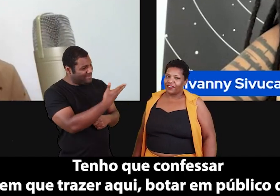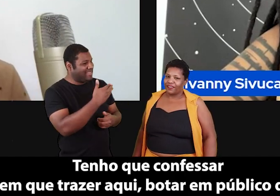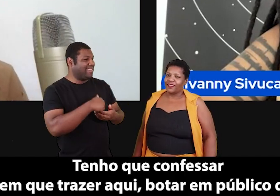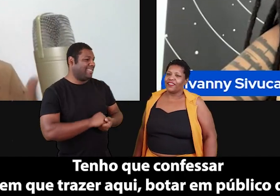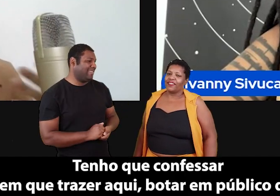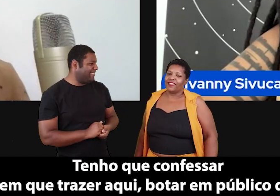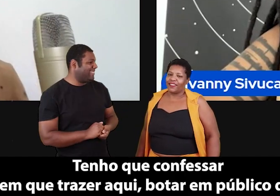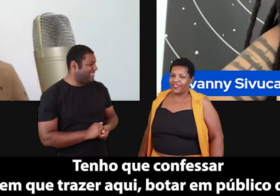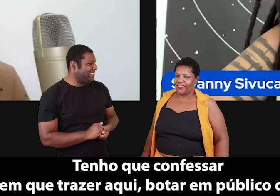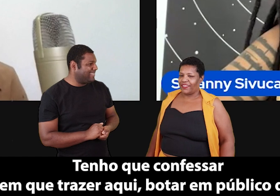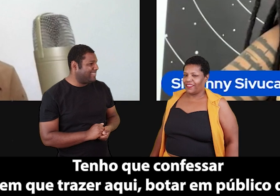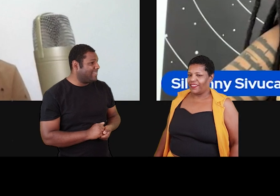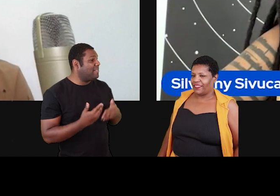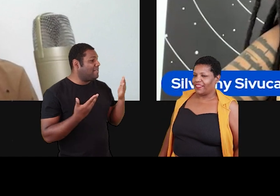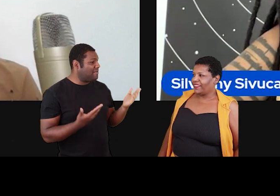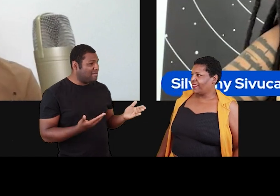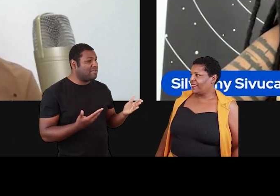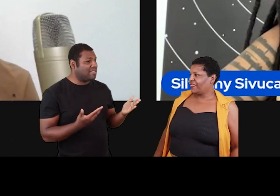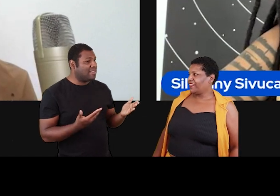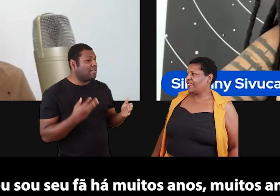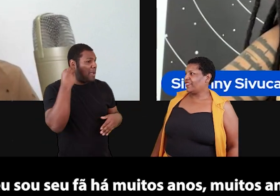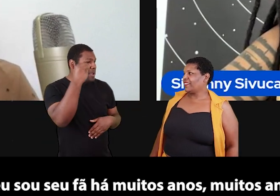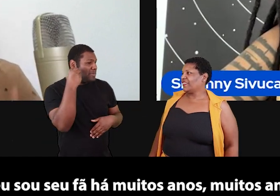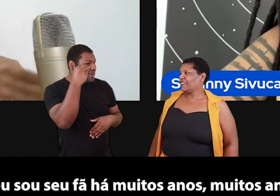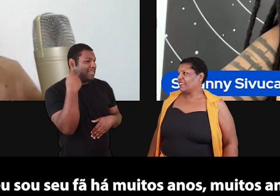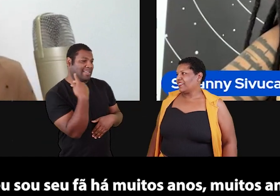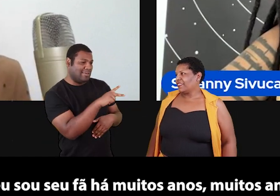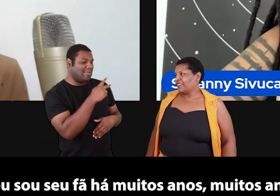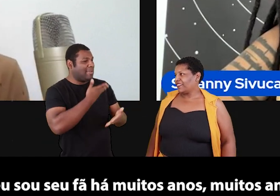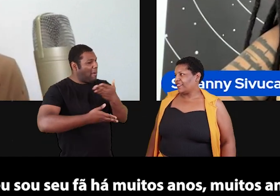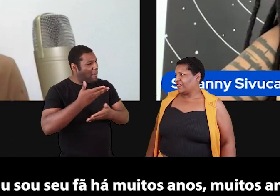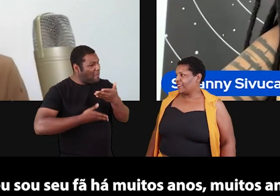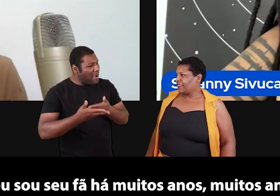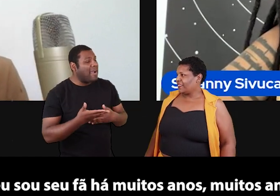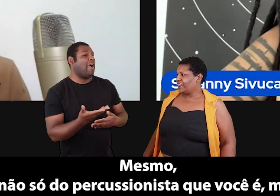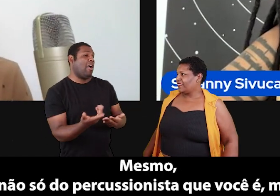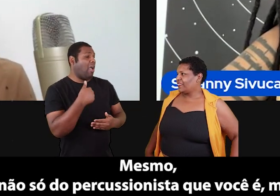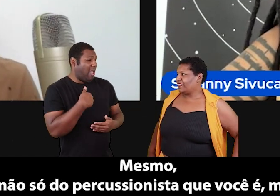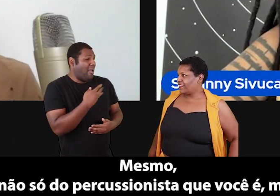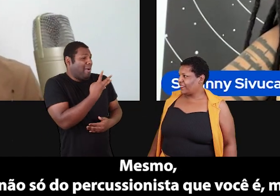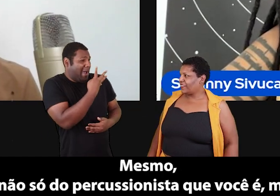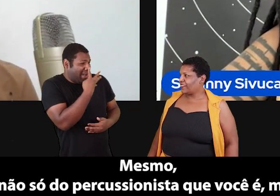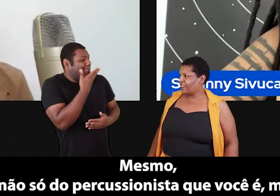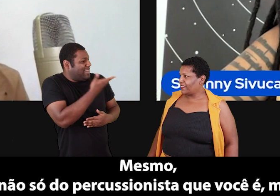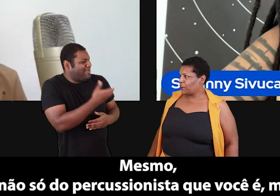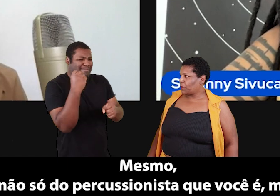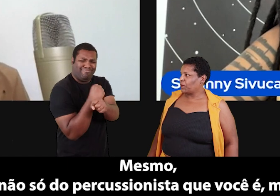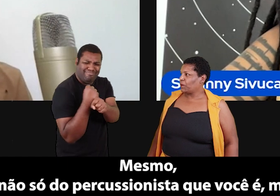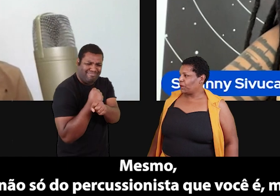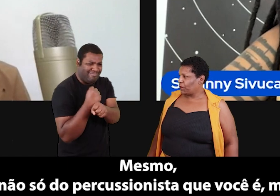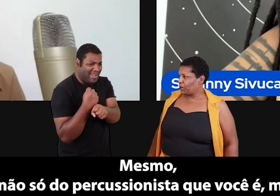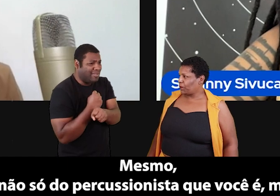tenho que trazer aqui, botar em público que eu sou seu fã, assim, há muitos anos mesmo, assim, não só